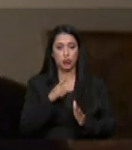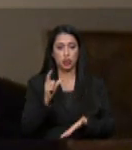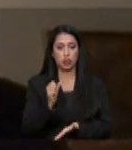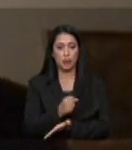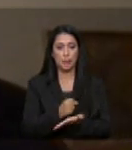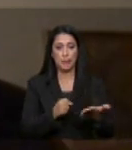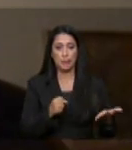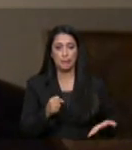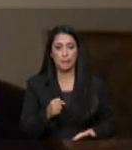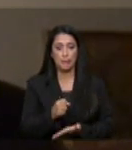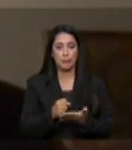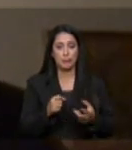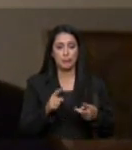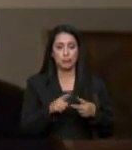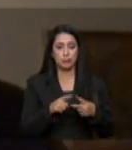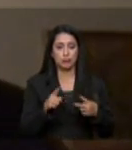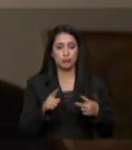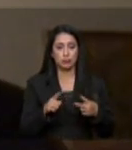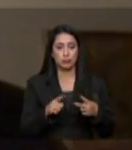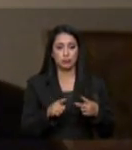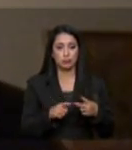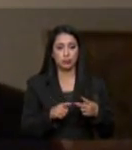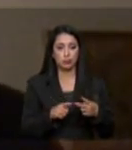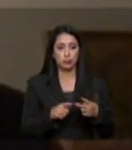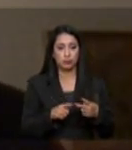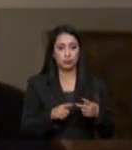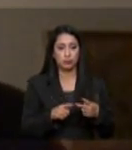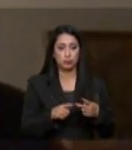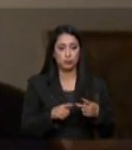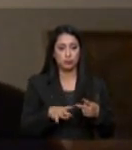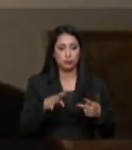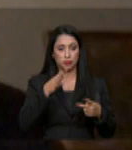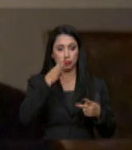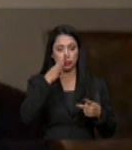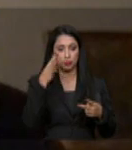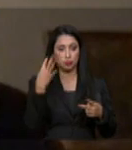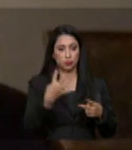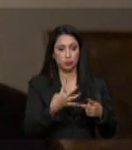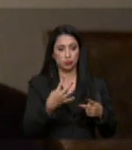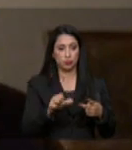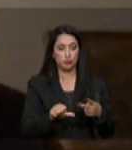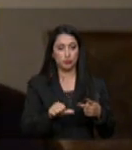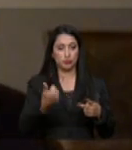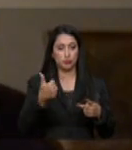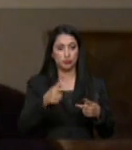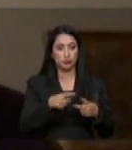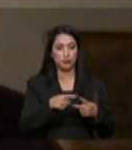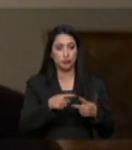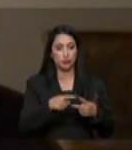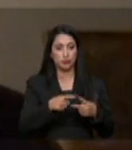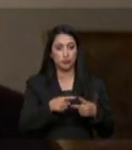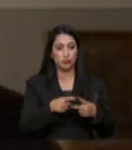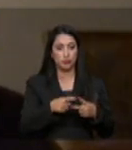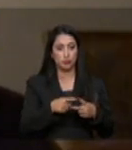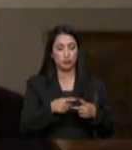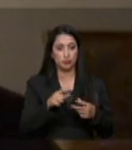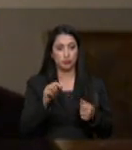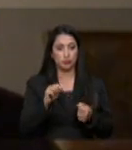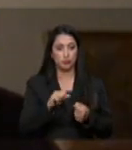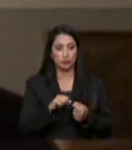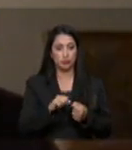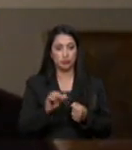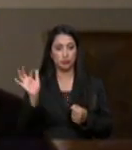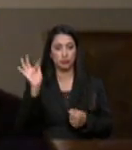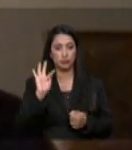basicamente dois duas condutas em relação ao acusado o primeiro em função das declarações feitas